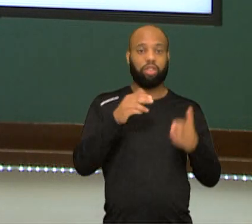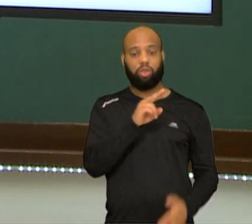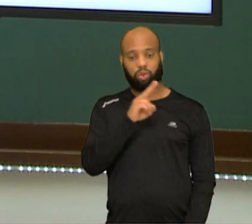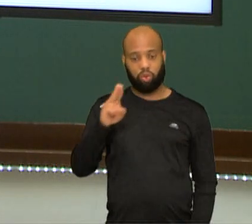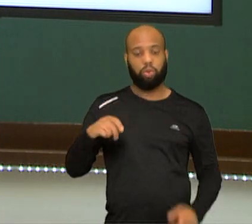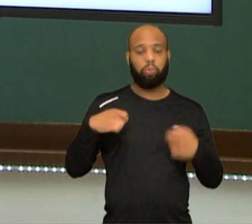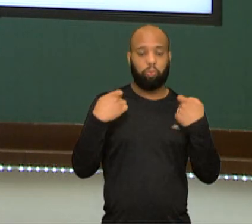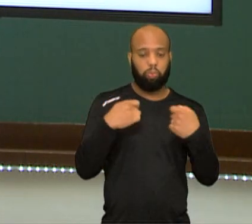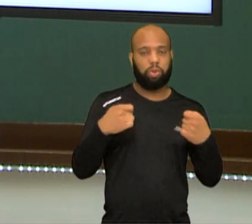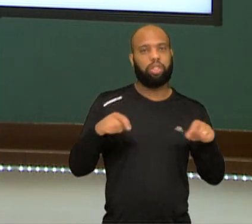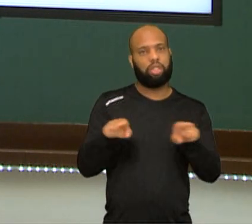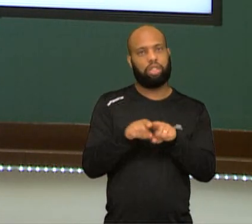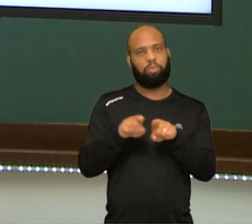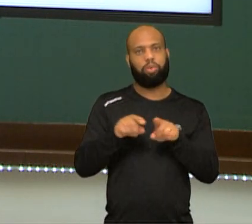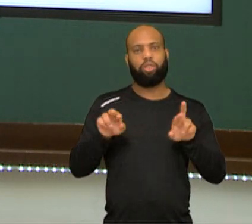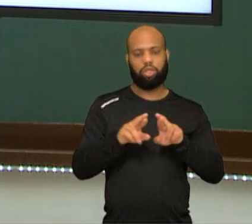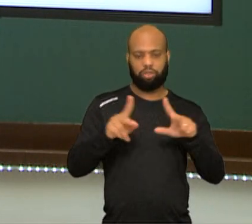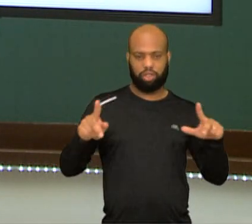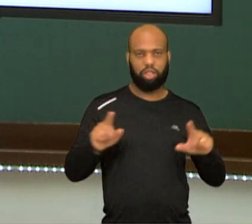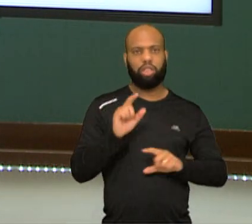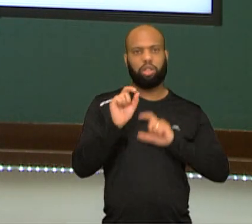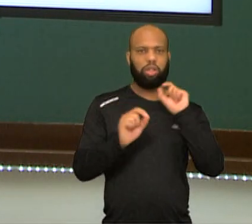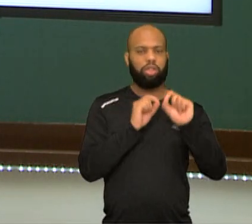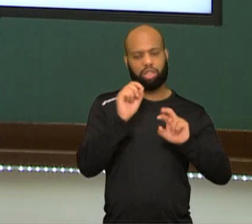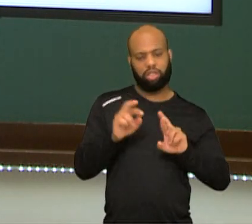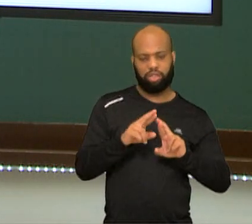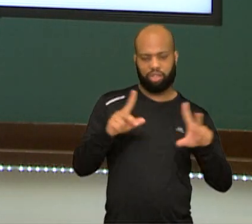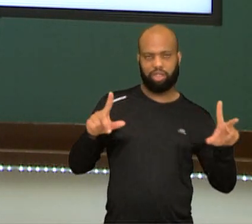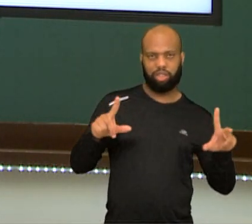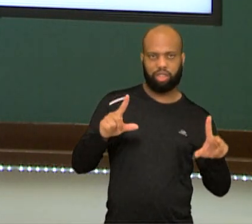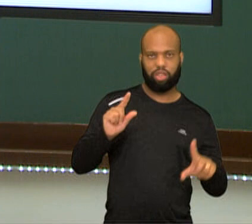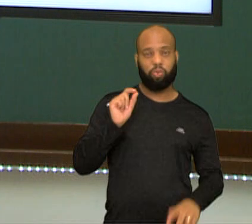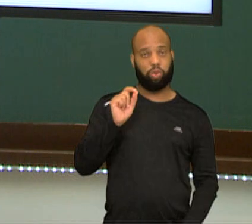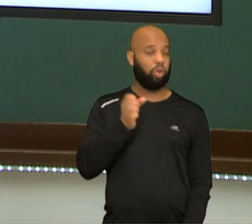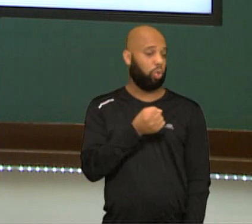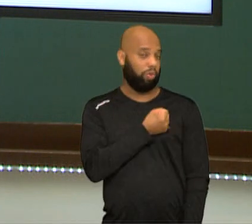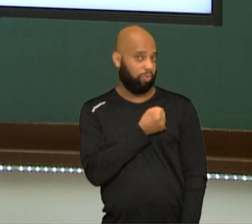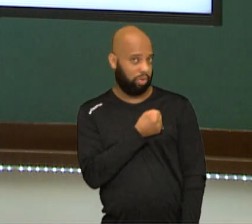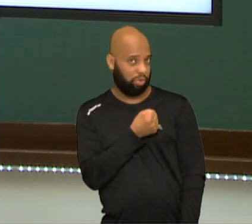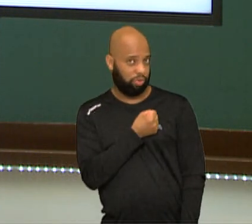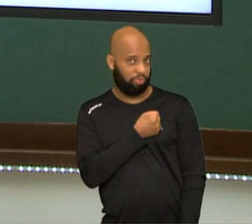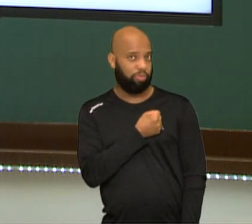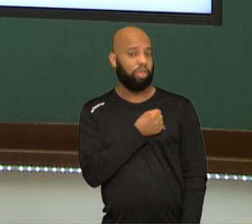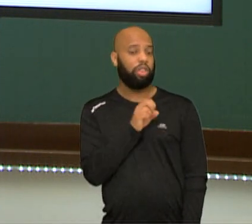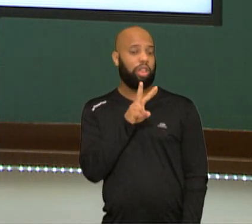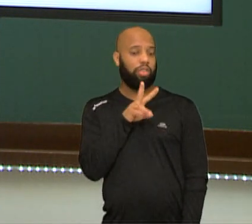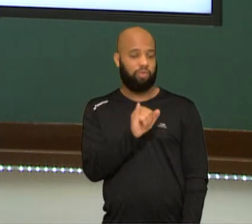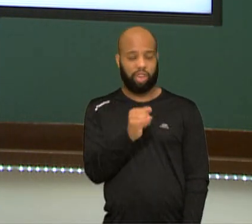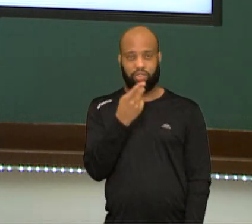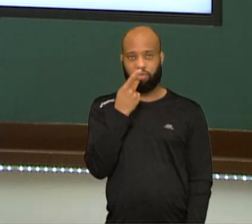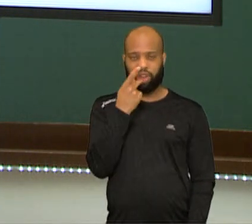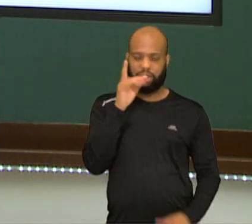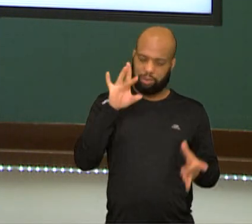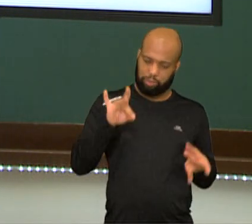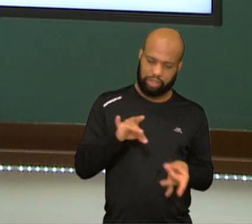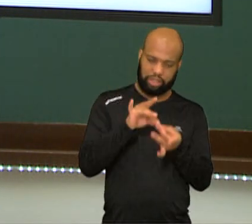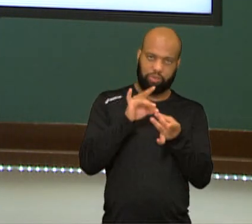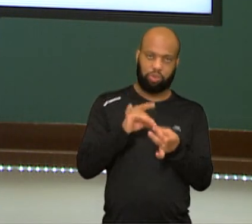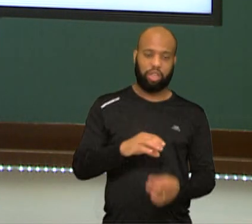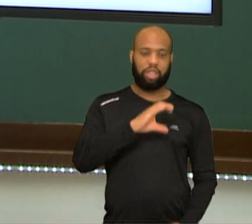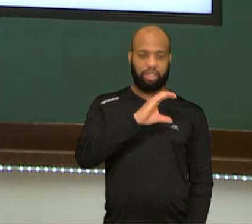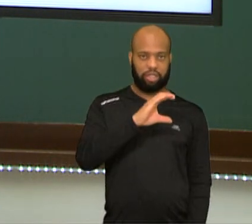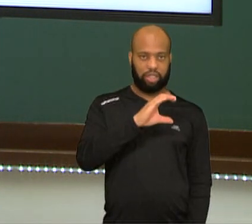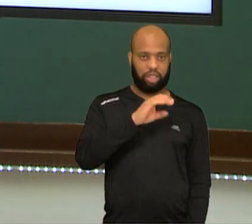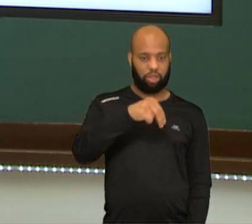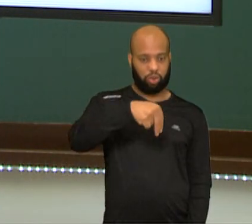delas deve ser diferente. No que vai ser diferente? Na numeração, aonde vai especificar esse C-O.